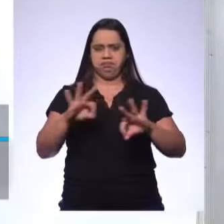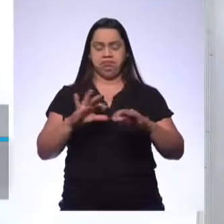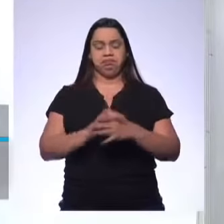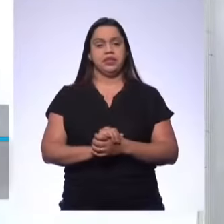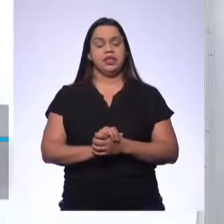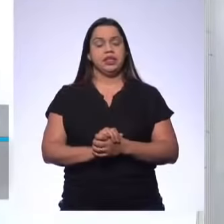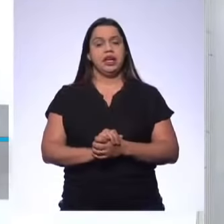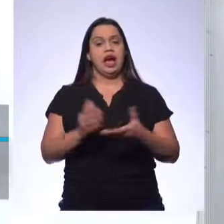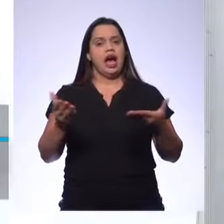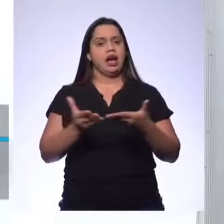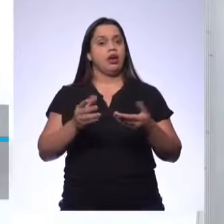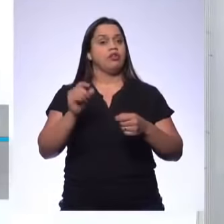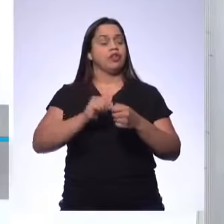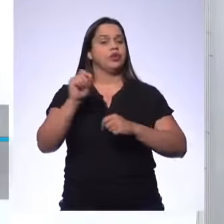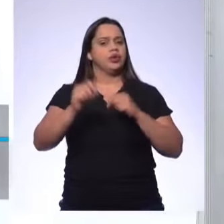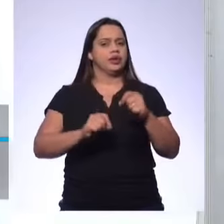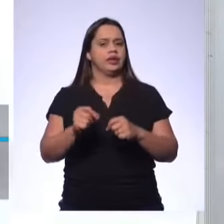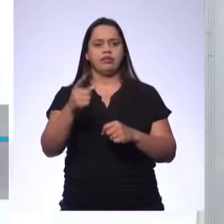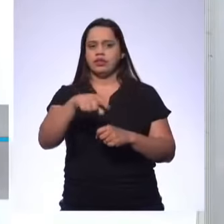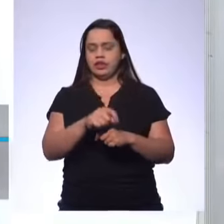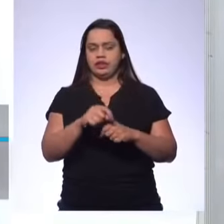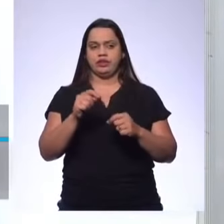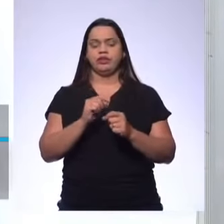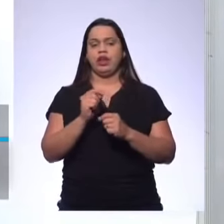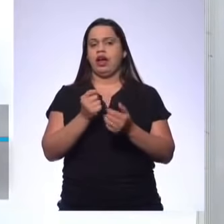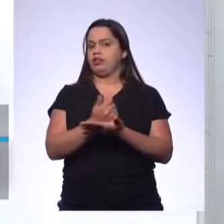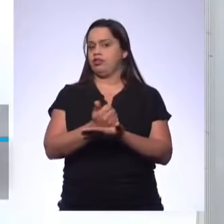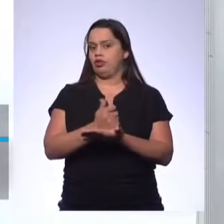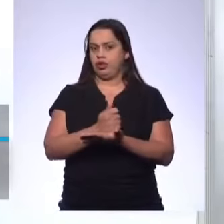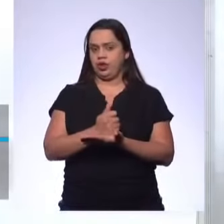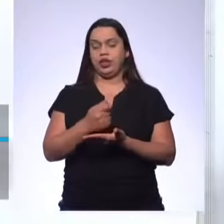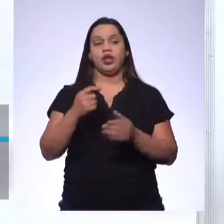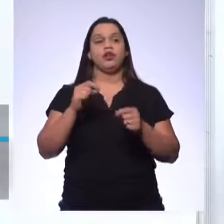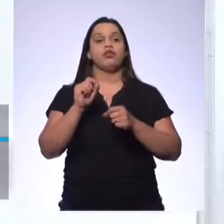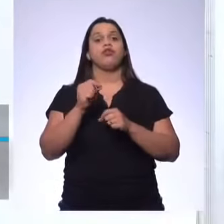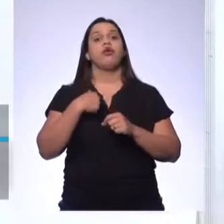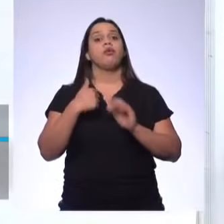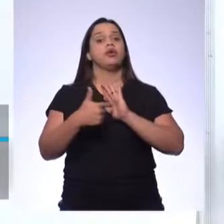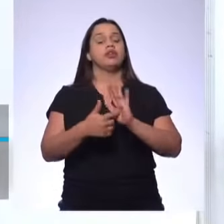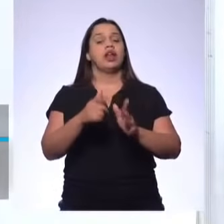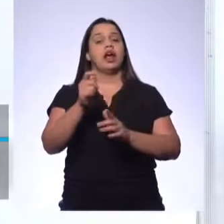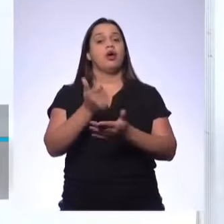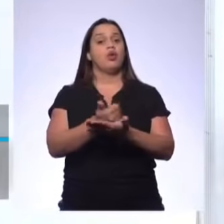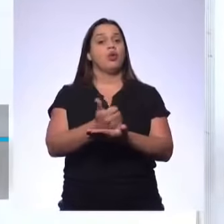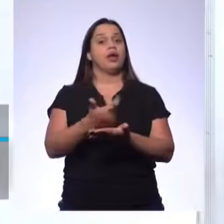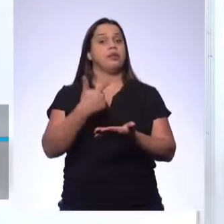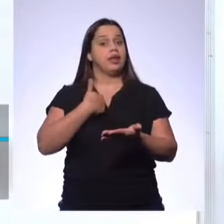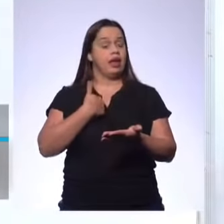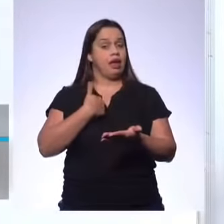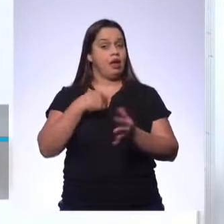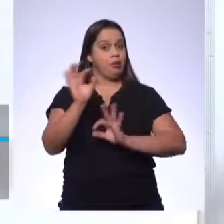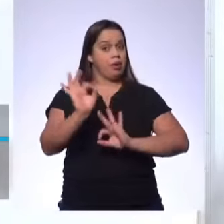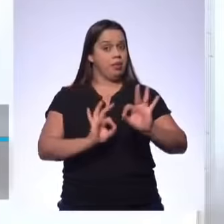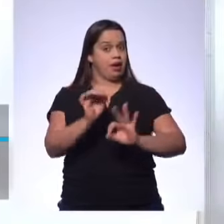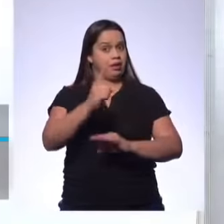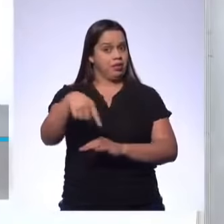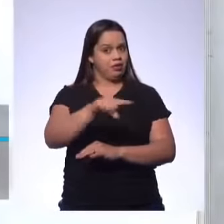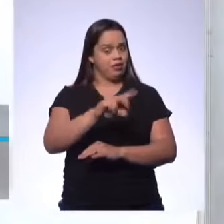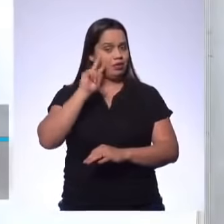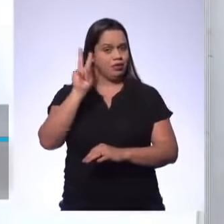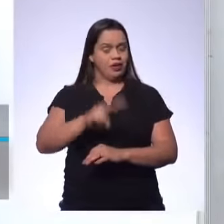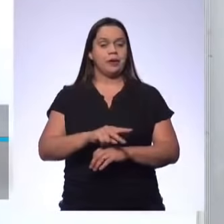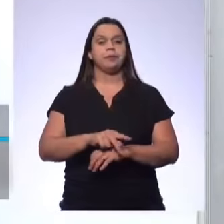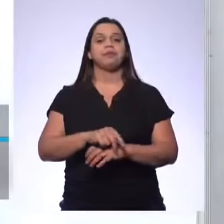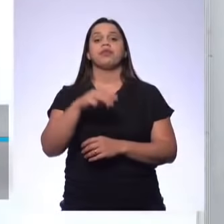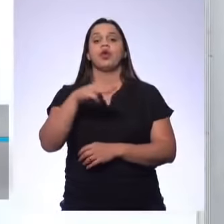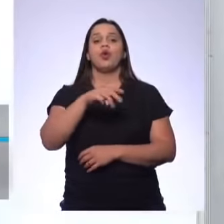Eu vou, já que vocês não estão jogando, eu vou mostrar um game que eu preparei para vocês. Isso daqui é uma canjinha. O Marcos